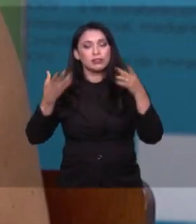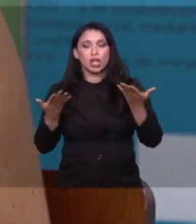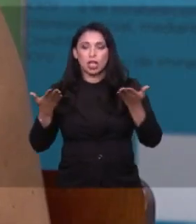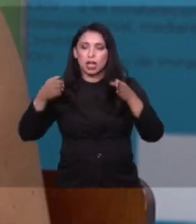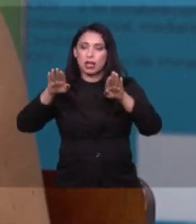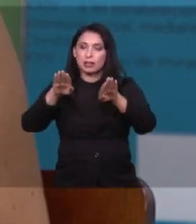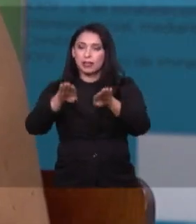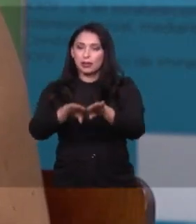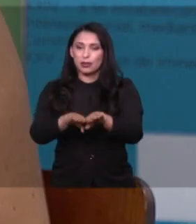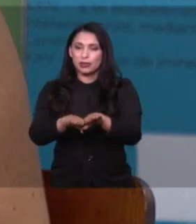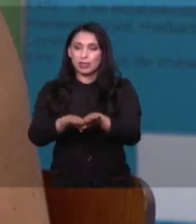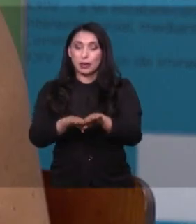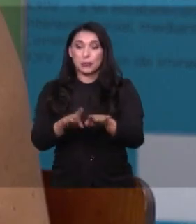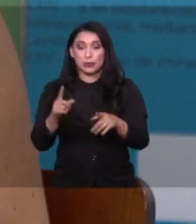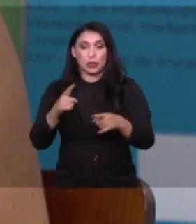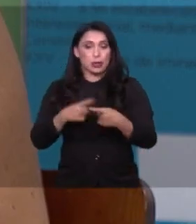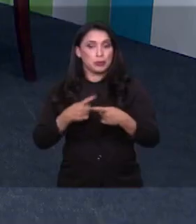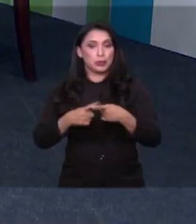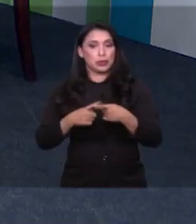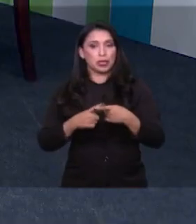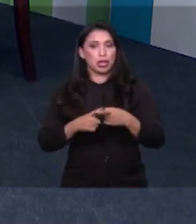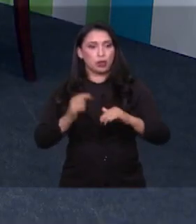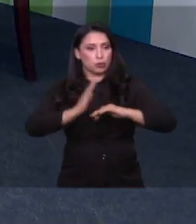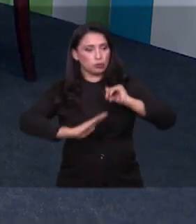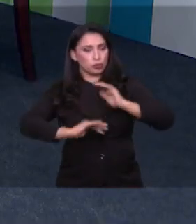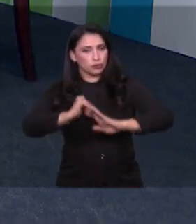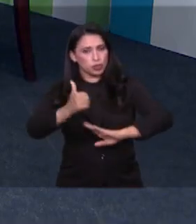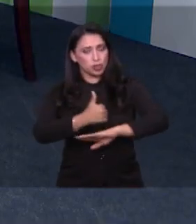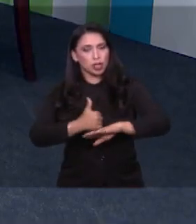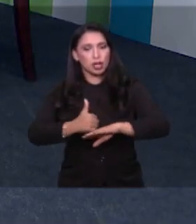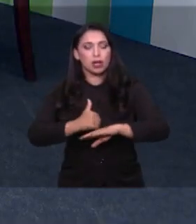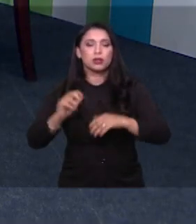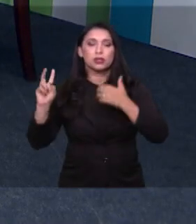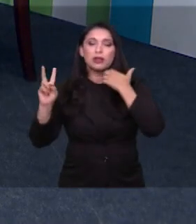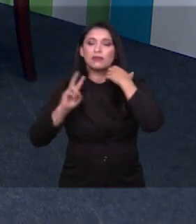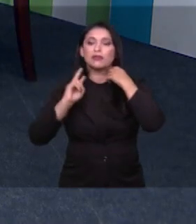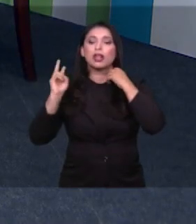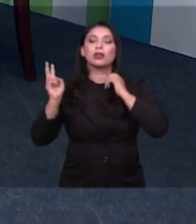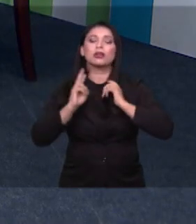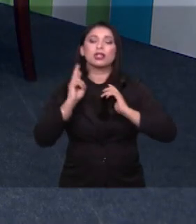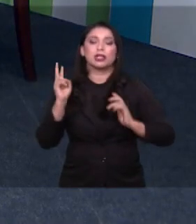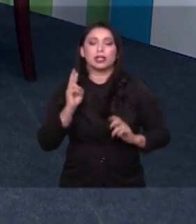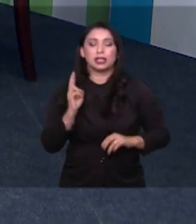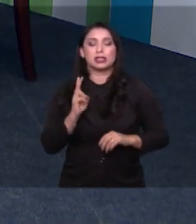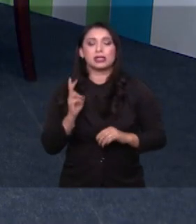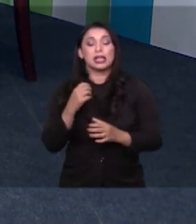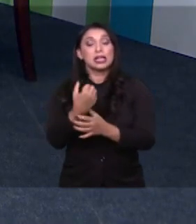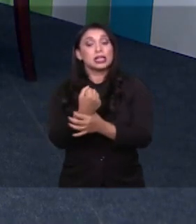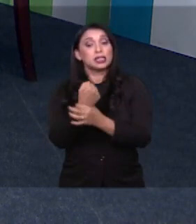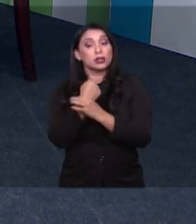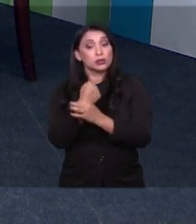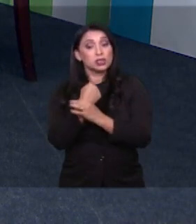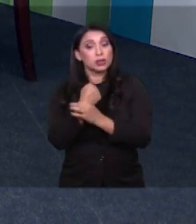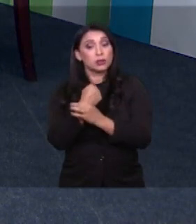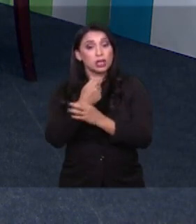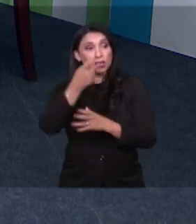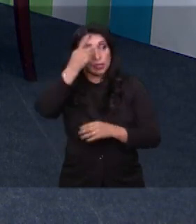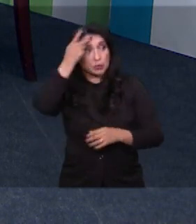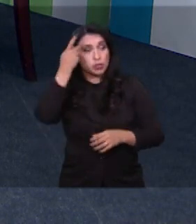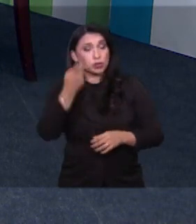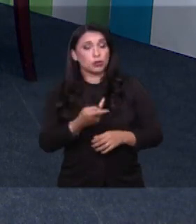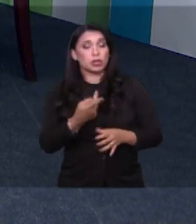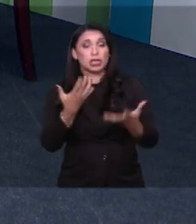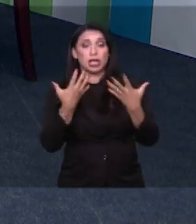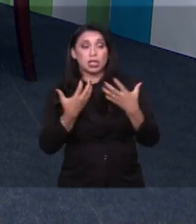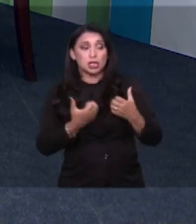inclusão, porque isso valoriza o profissional e também dá segurança para aquele que está sendo ofertado esse serviço,